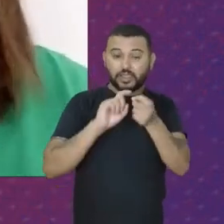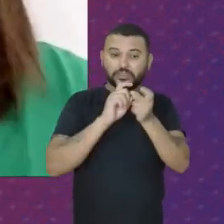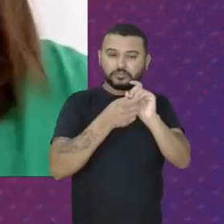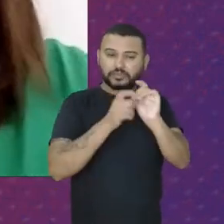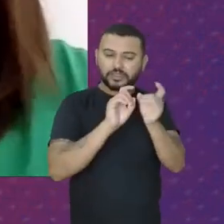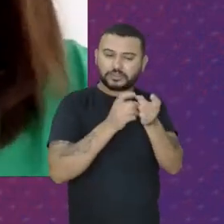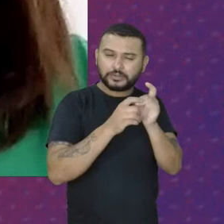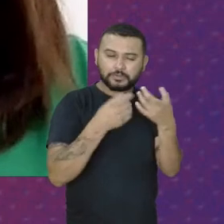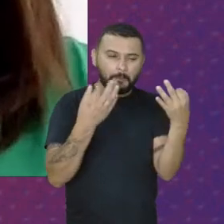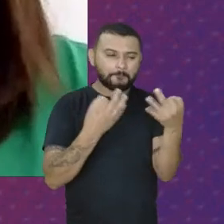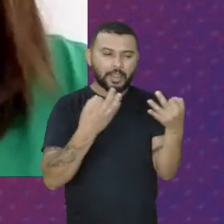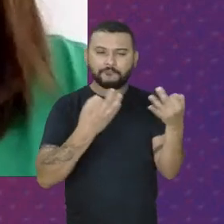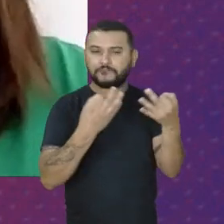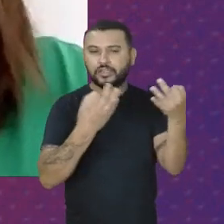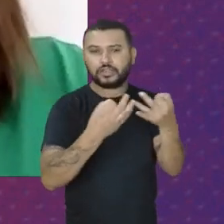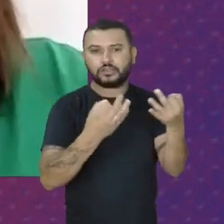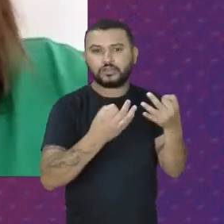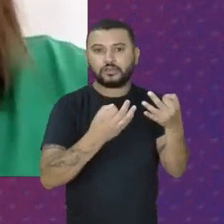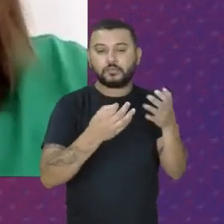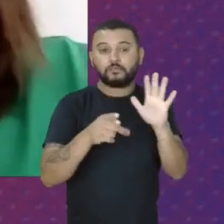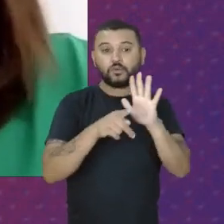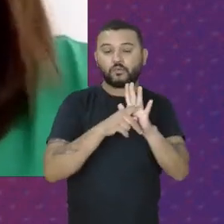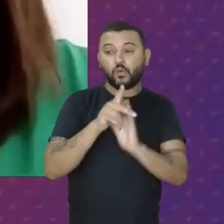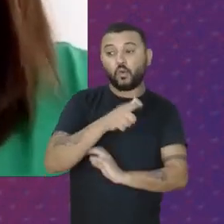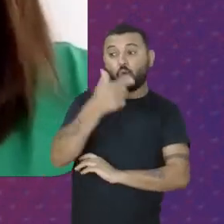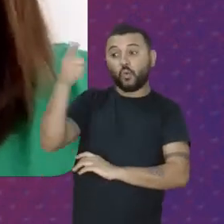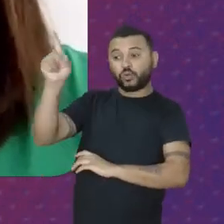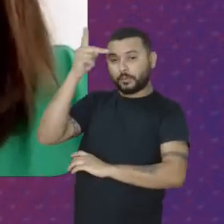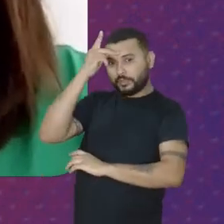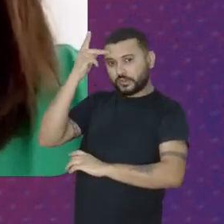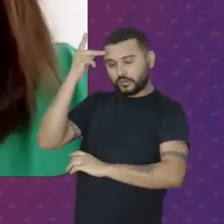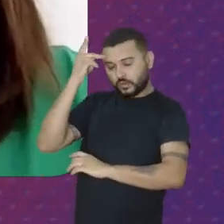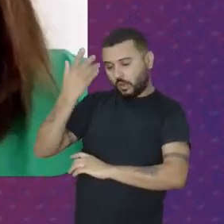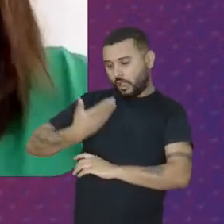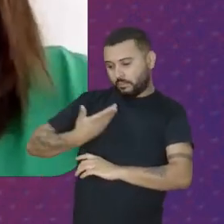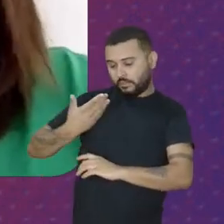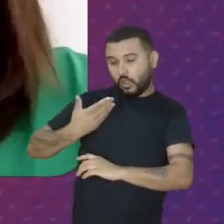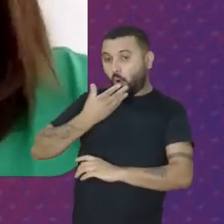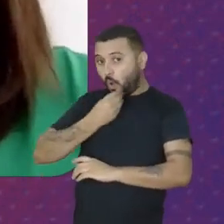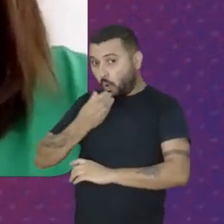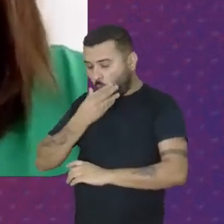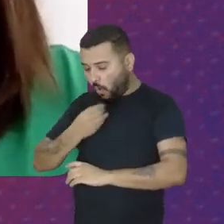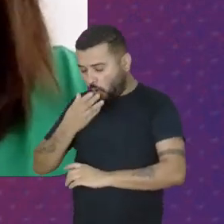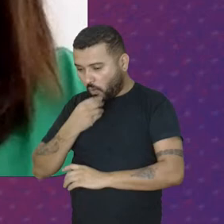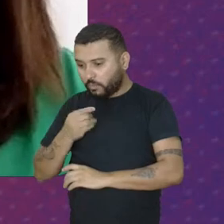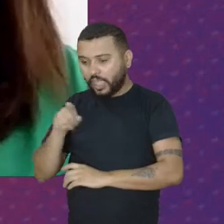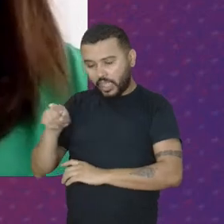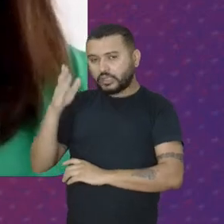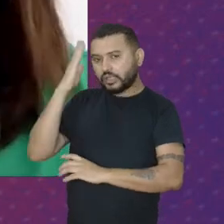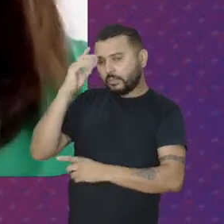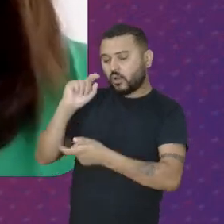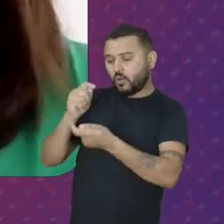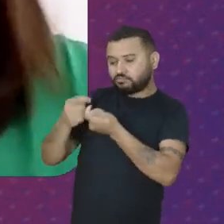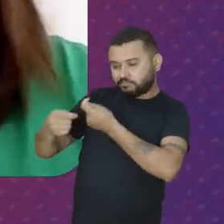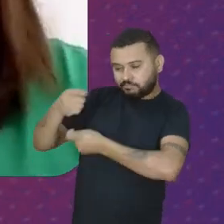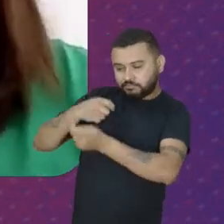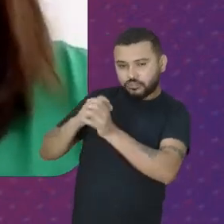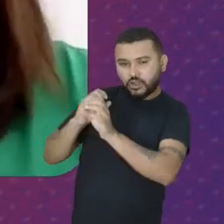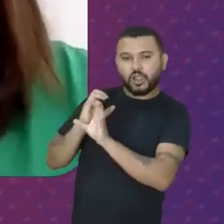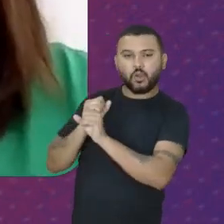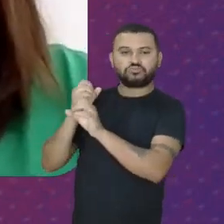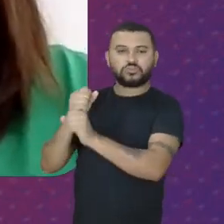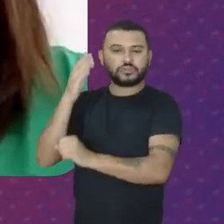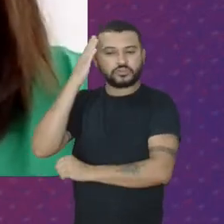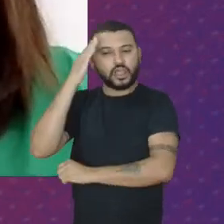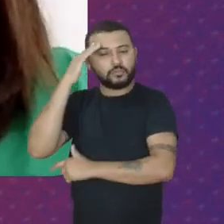administra, é colocado na mão do companheiro para que assume